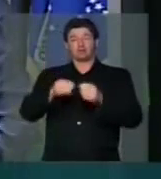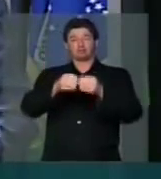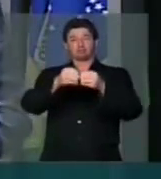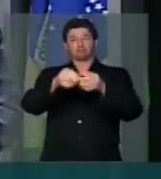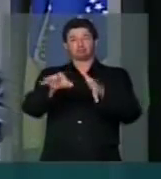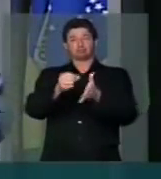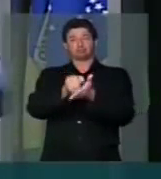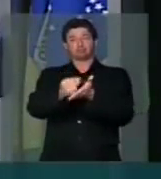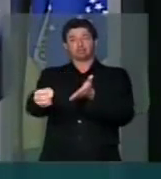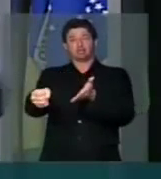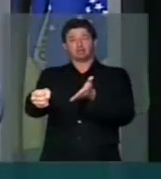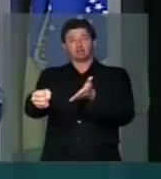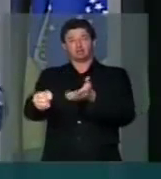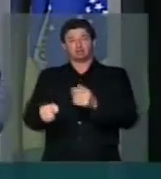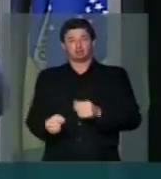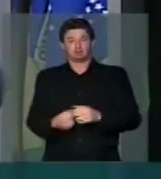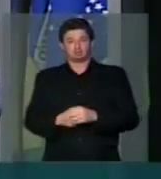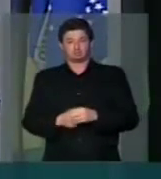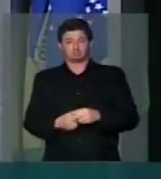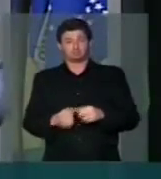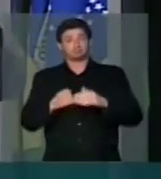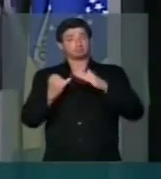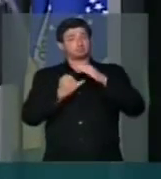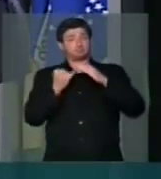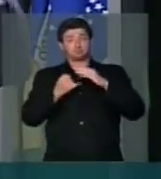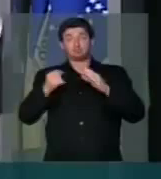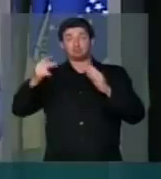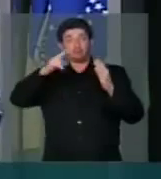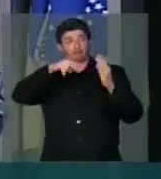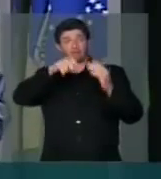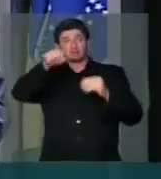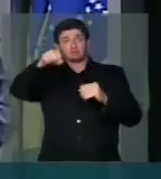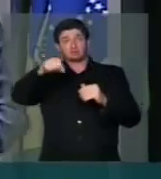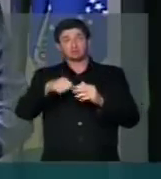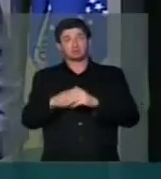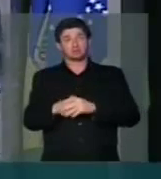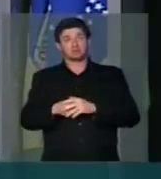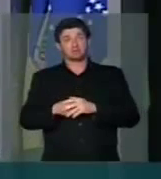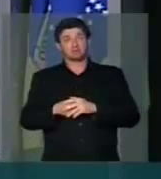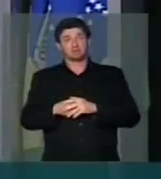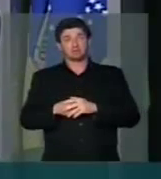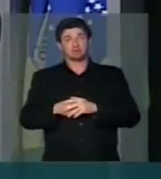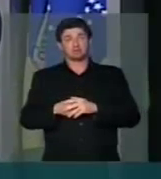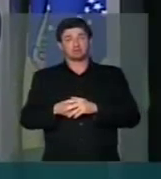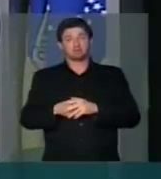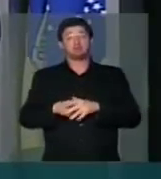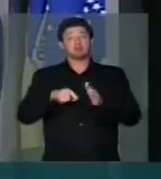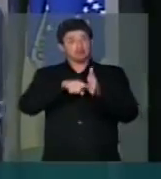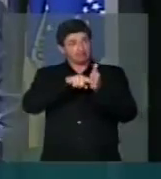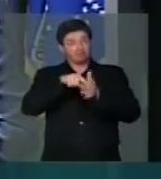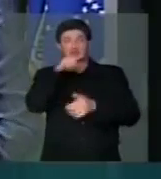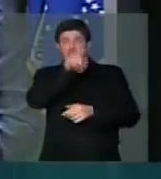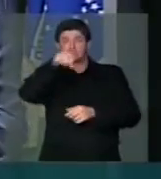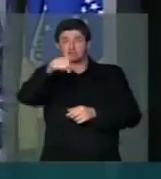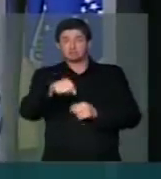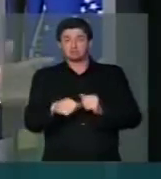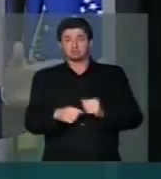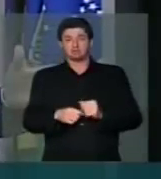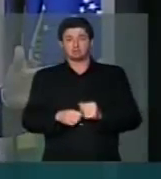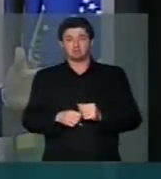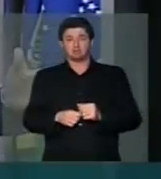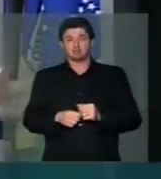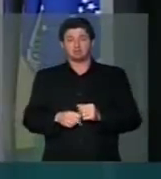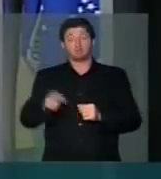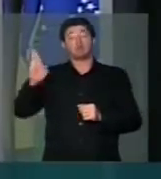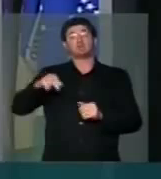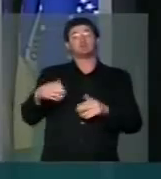fracassou e de que as instituições analisam sim, investigam sim. O